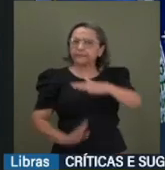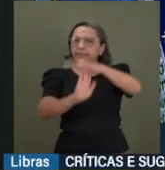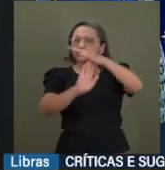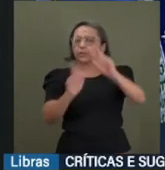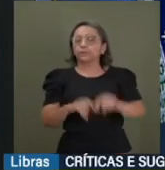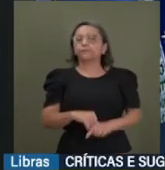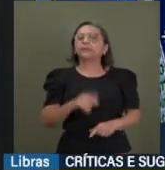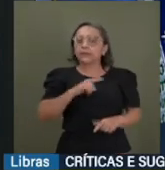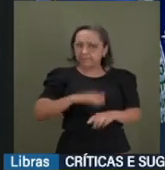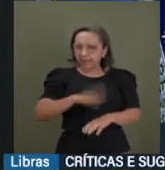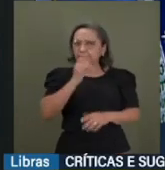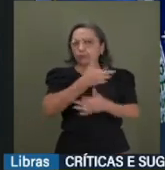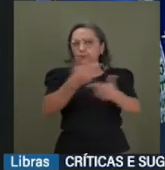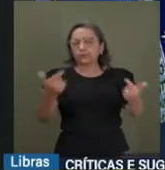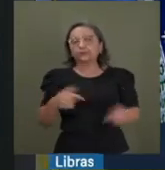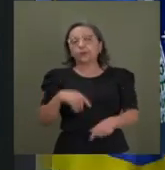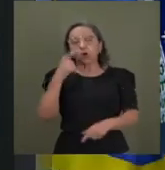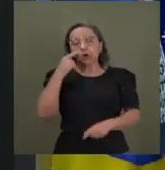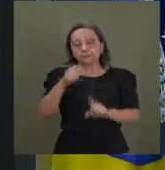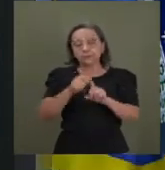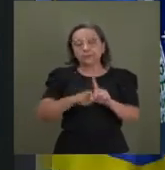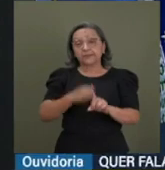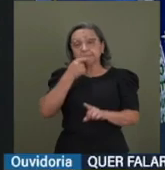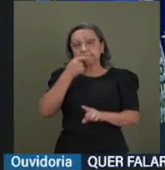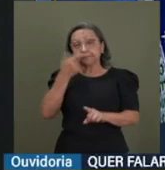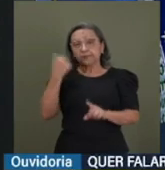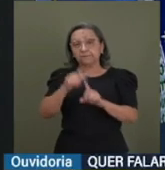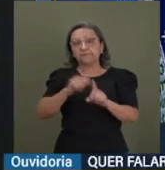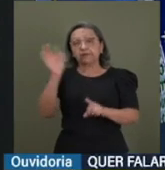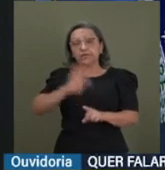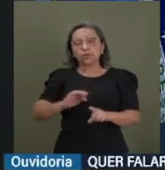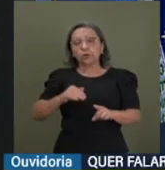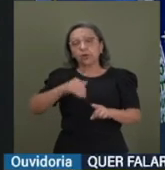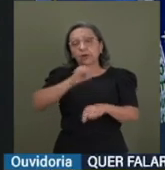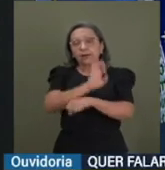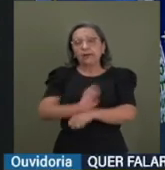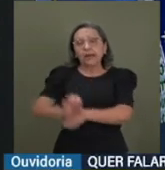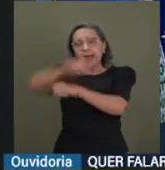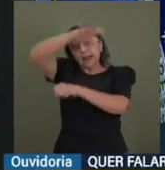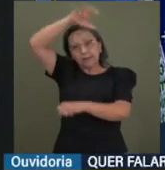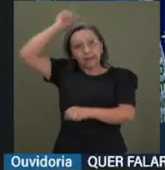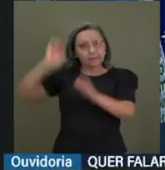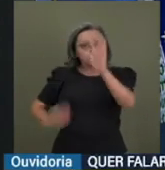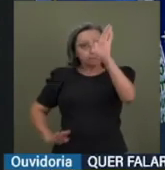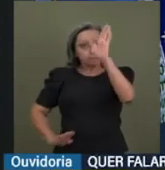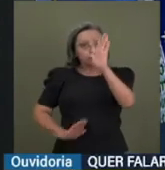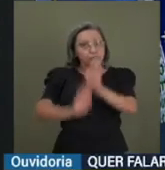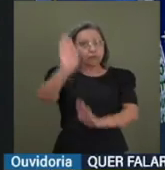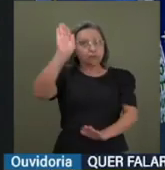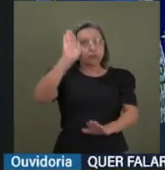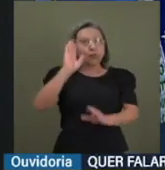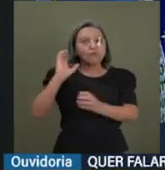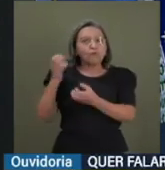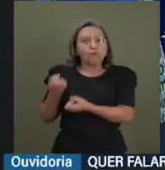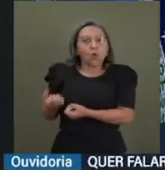do que isso. Fevereiro, a Amazônia bateu recorde de focos de incêndio.